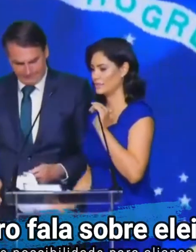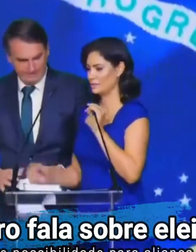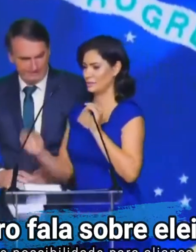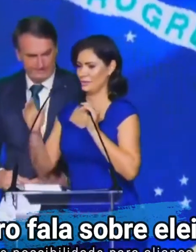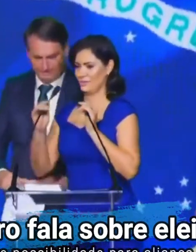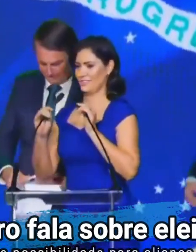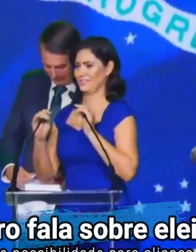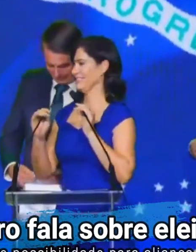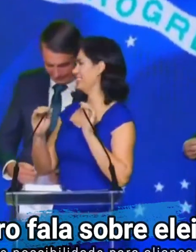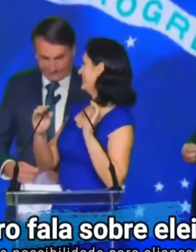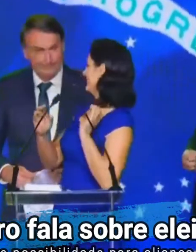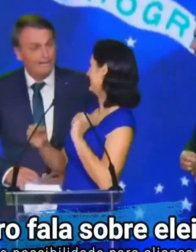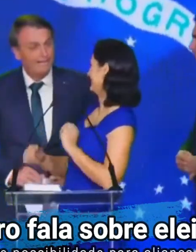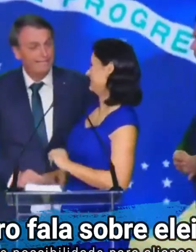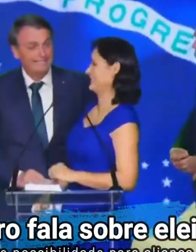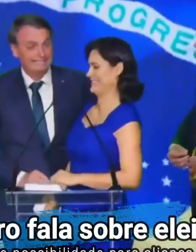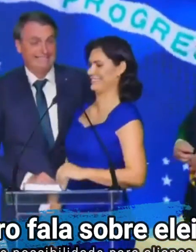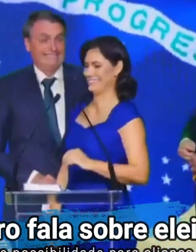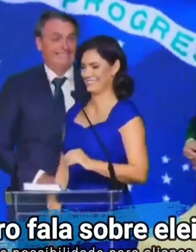Boa tarde a todos.